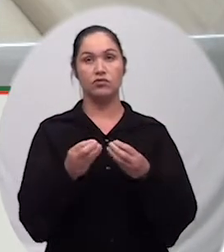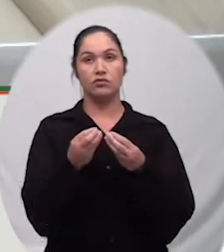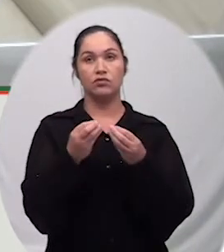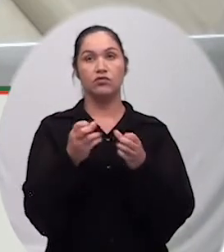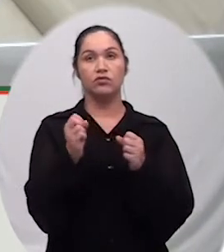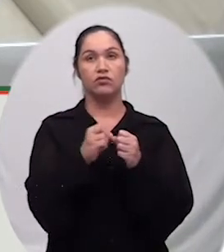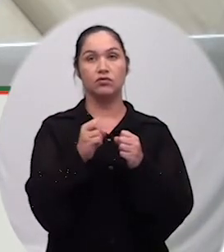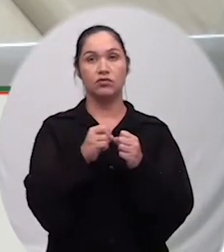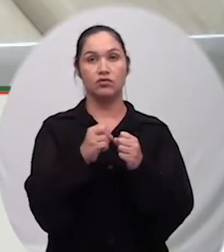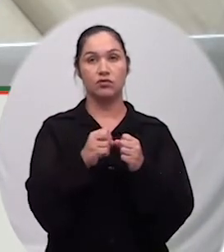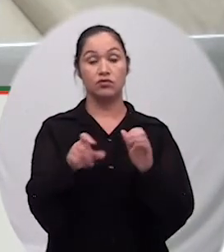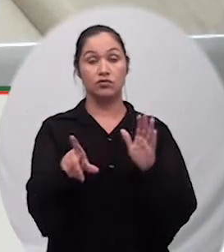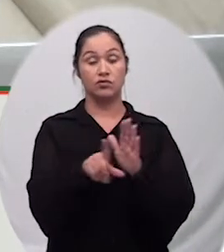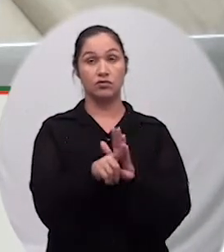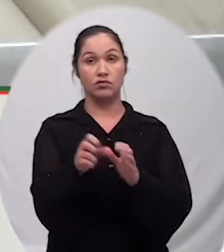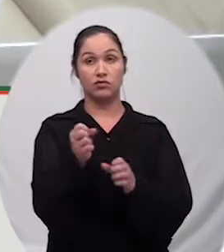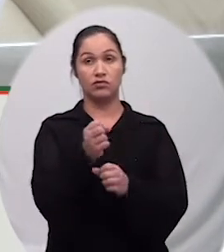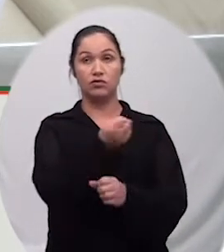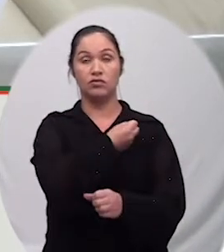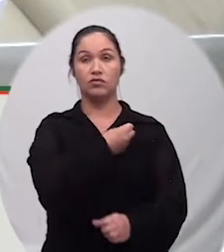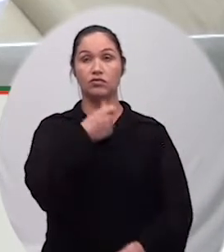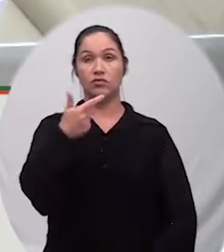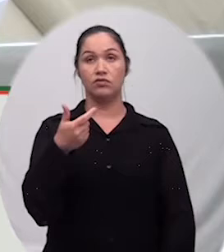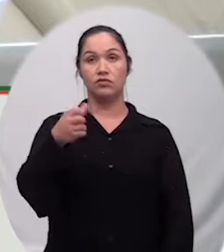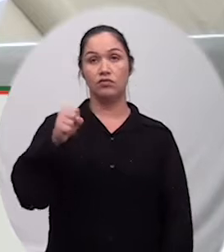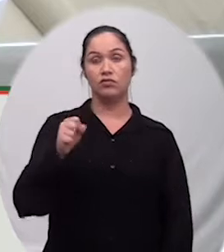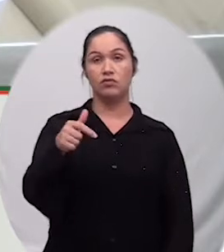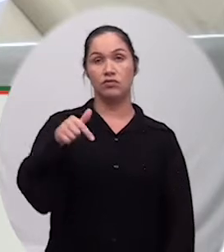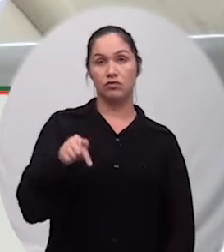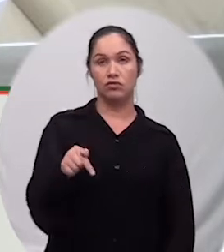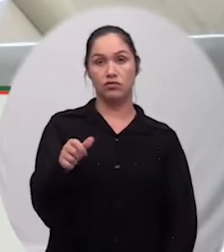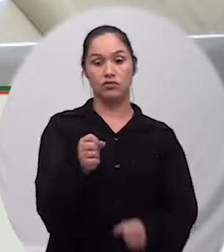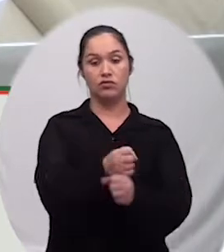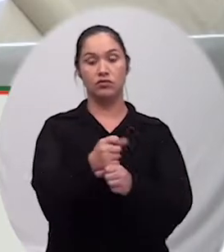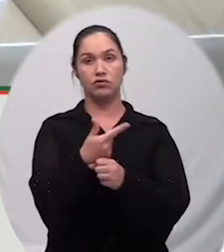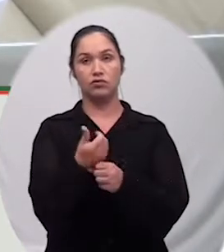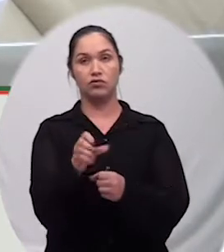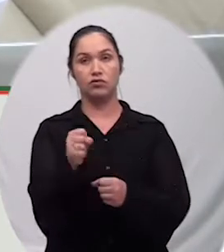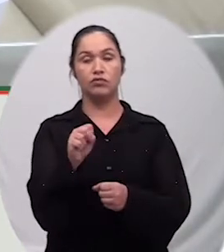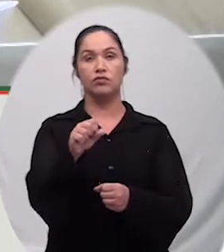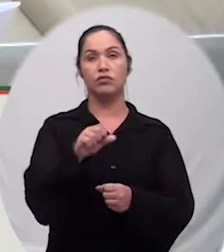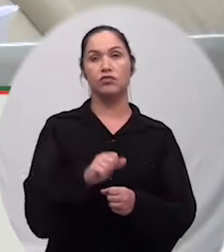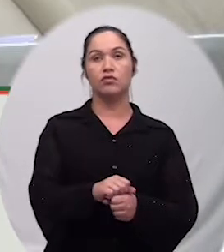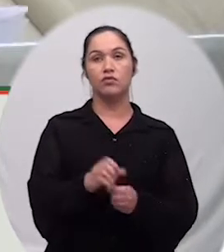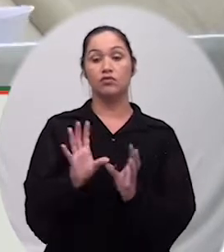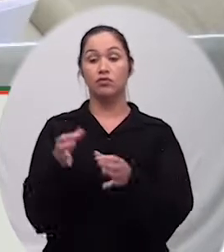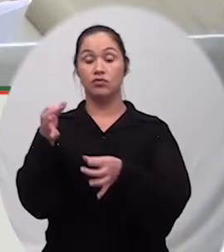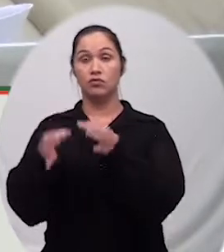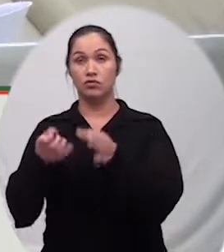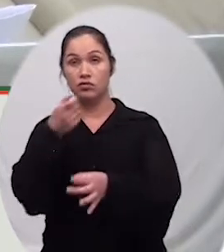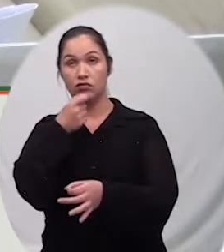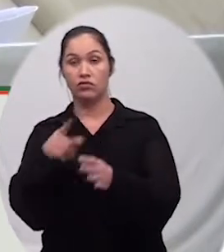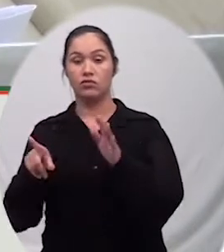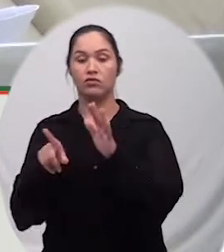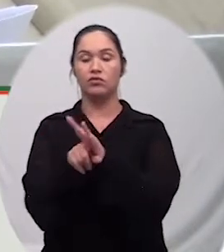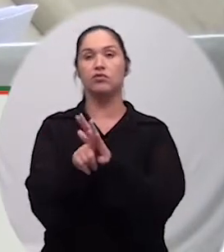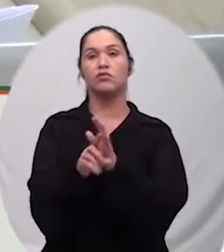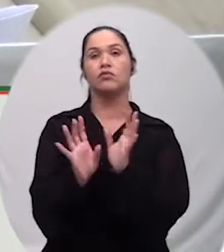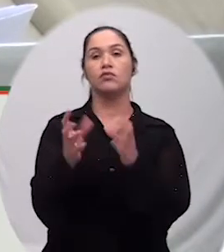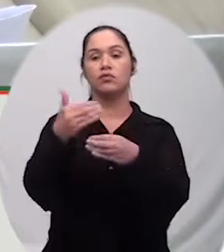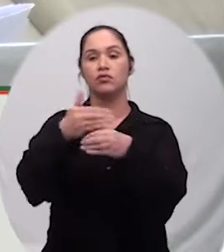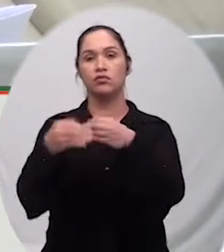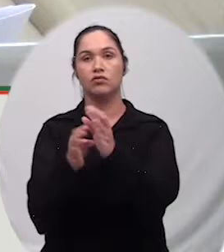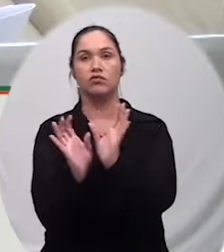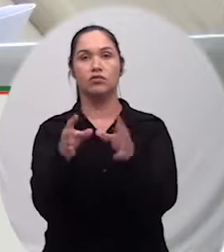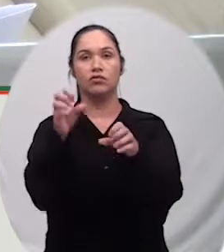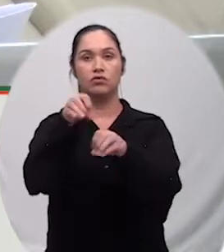Lei Complementar 287/18. A Comissão de Justiça e Redação opinou pela legalidade e constitucionalidade. As comissões de obras,